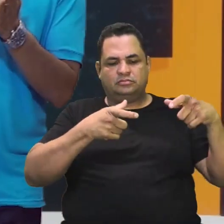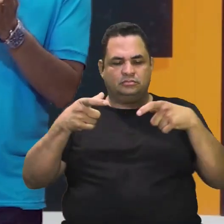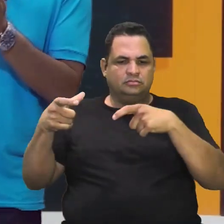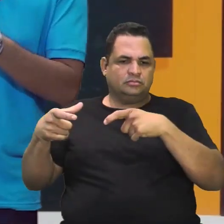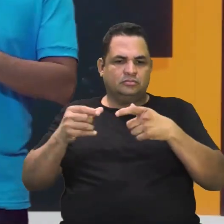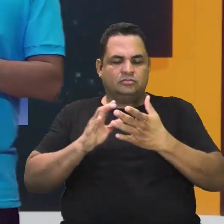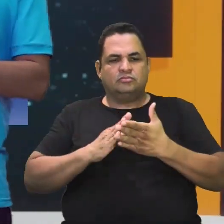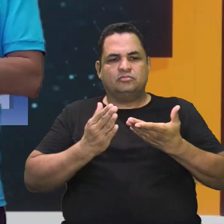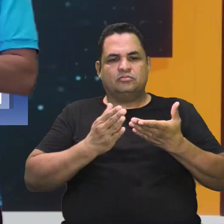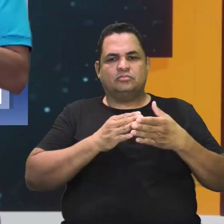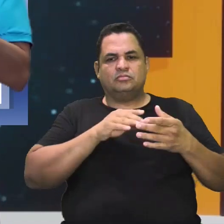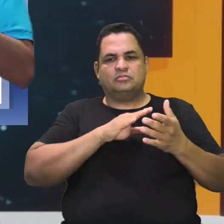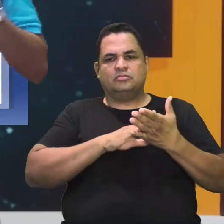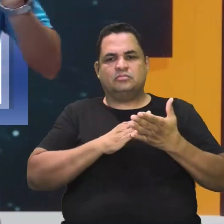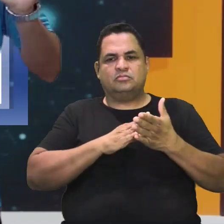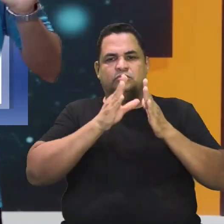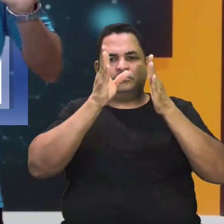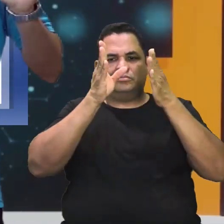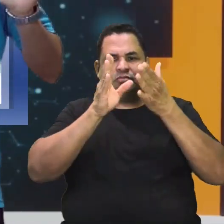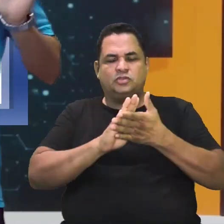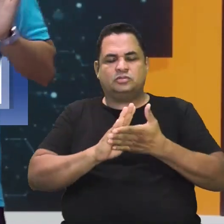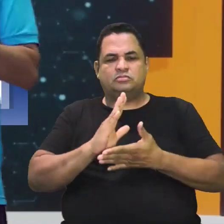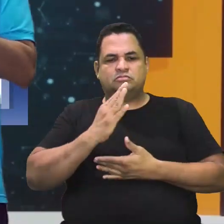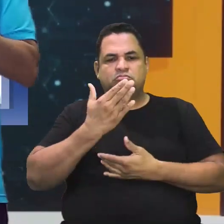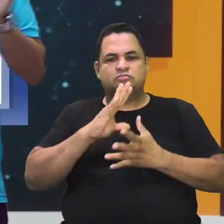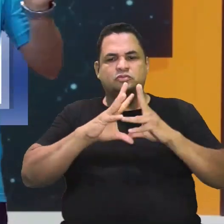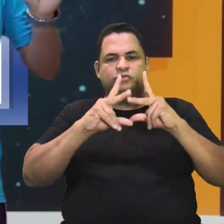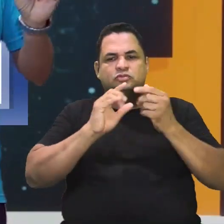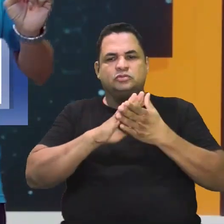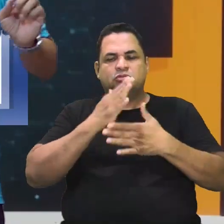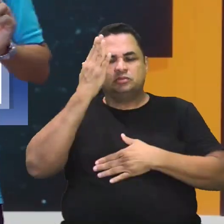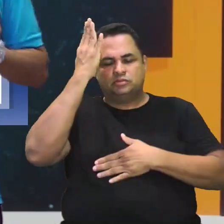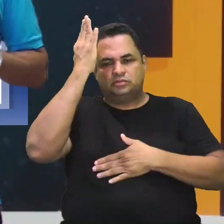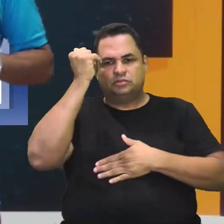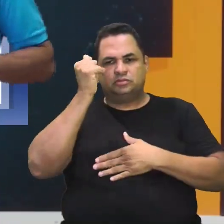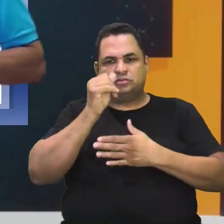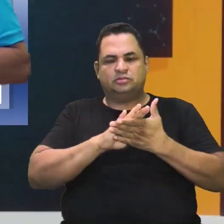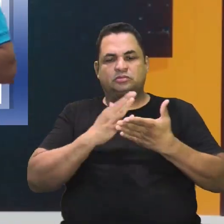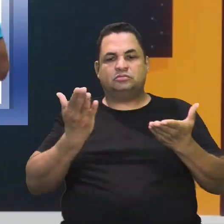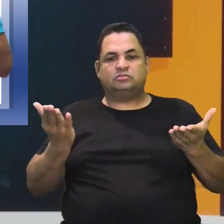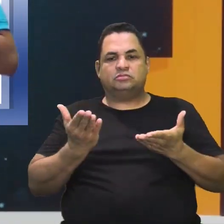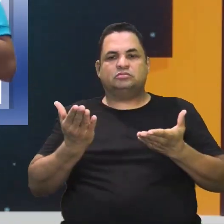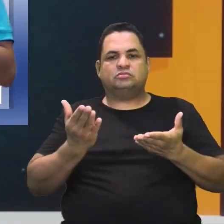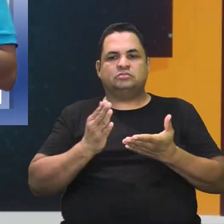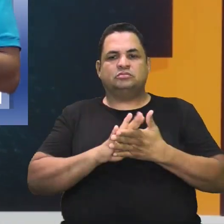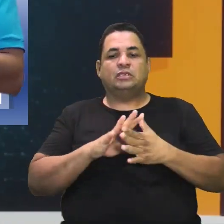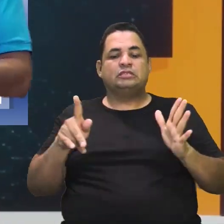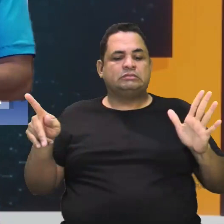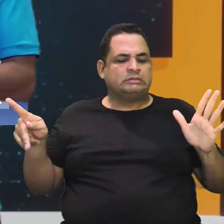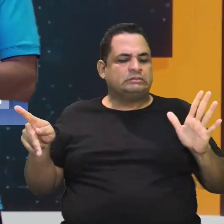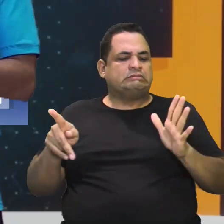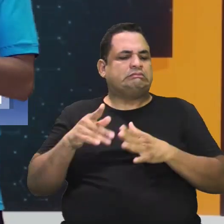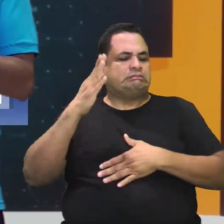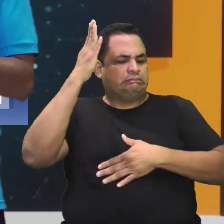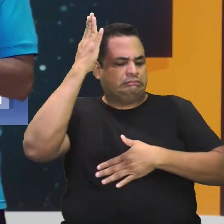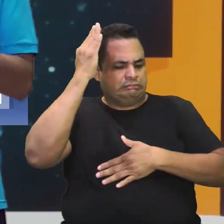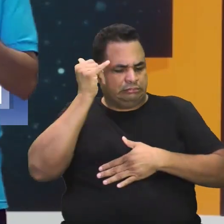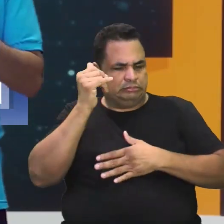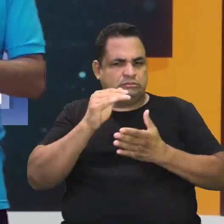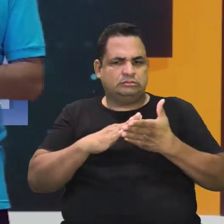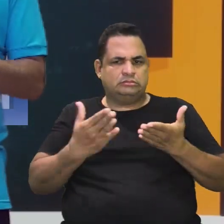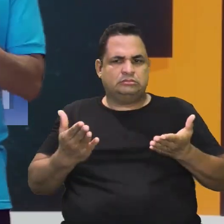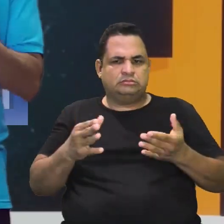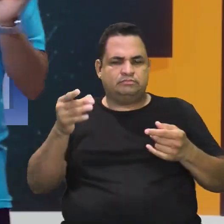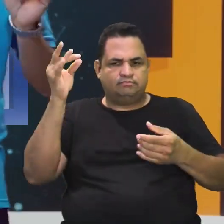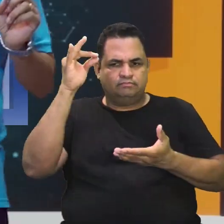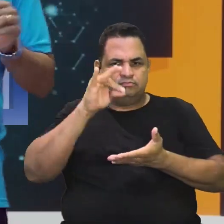as retas... Bom, reta você já sabe o que é. Já. Reta você já sabe o que é. E agora, com propriedade, vocês sabem